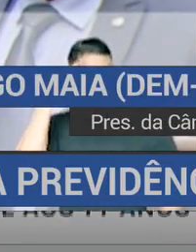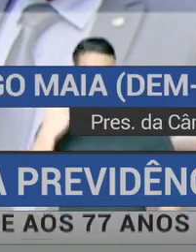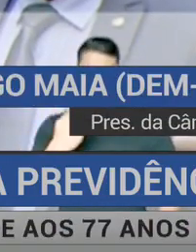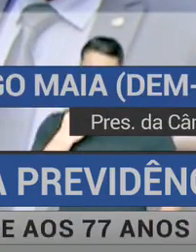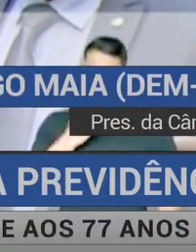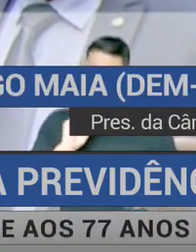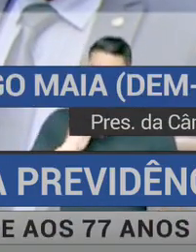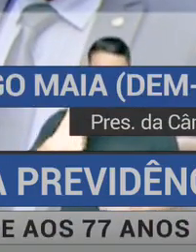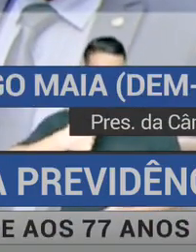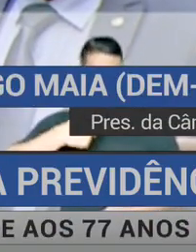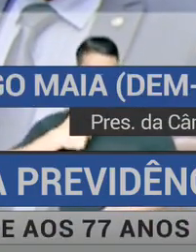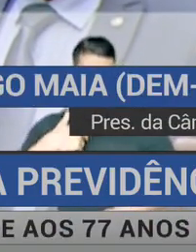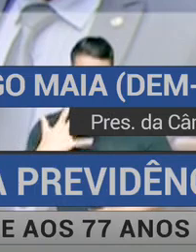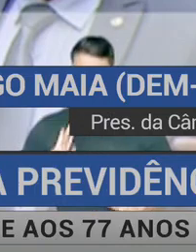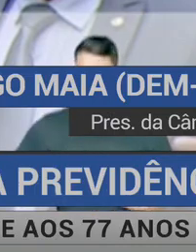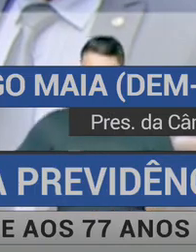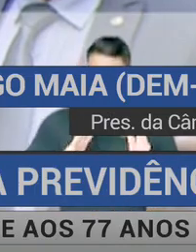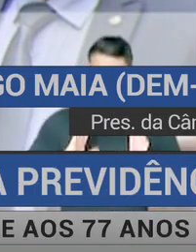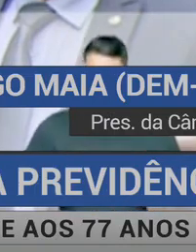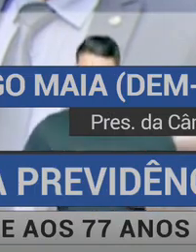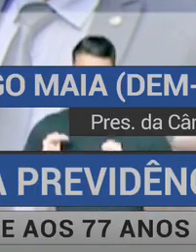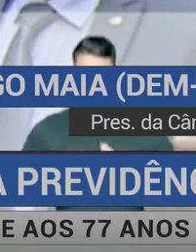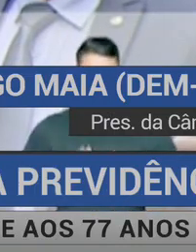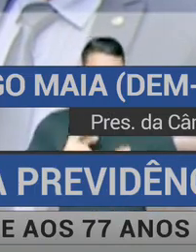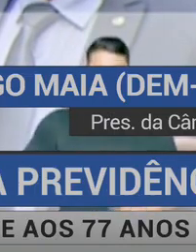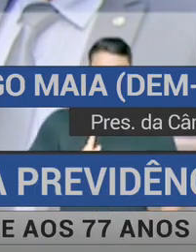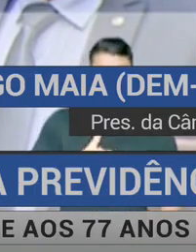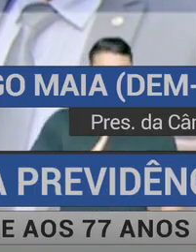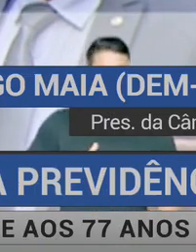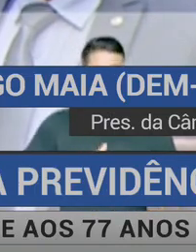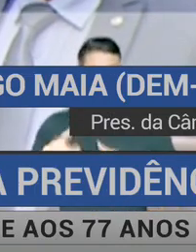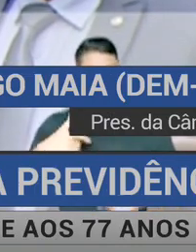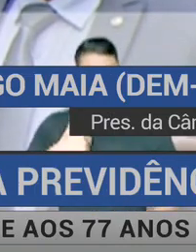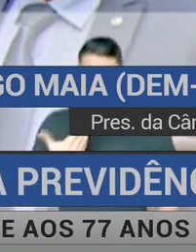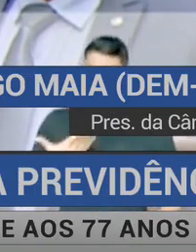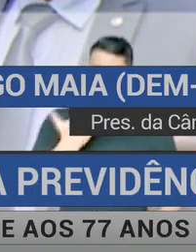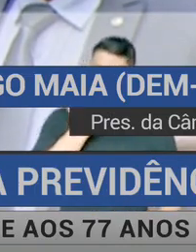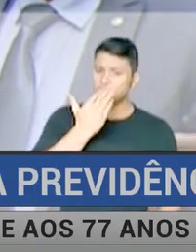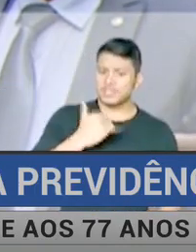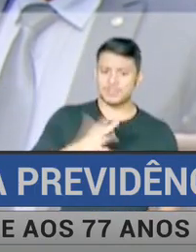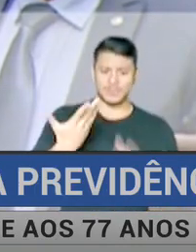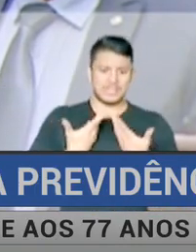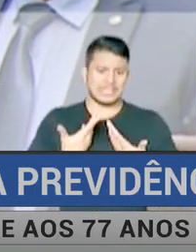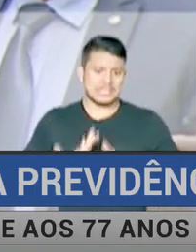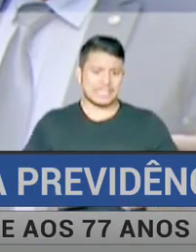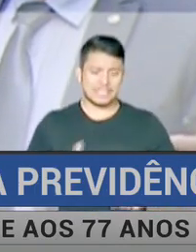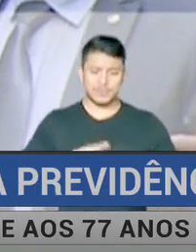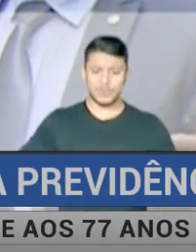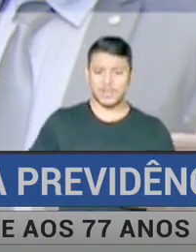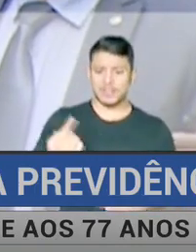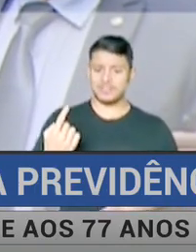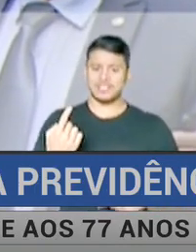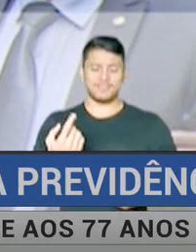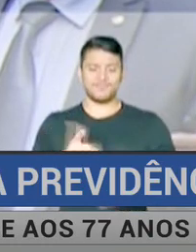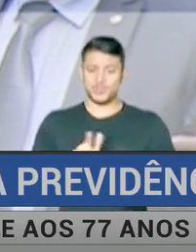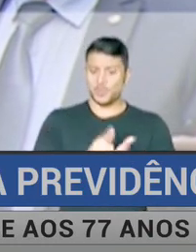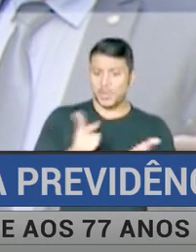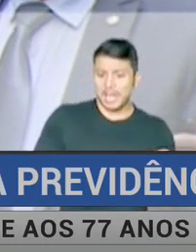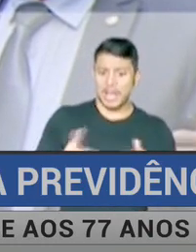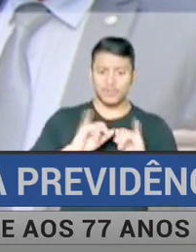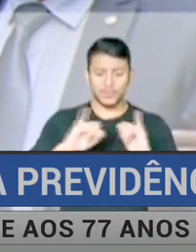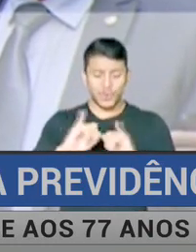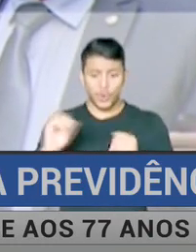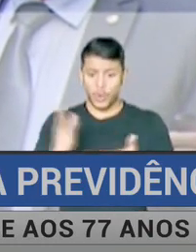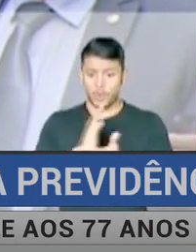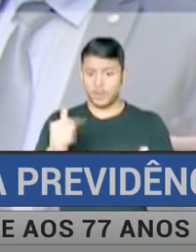que eu estava brigado com ele desde o primeiro dia, todo dia uma notinha, e eu almoçando com ele, falei, estou cansado de ter que almoçar com você por causa de notinha de jornal. Mas,